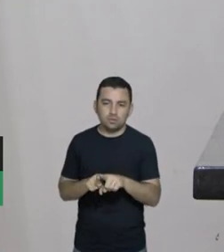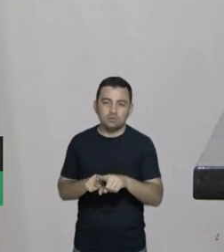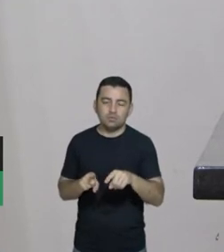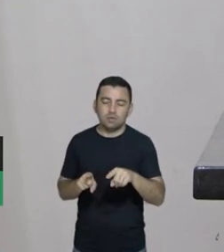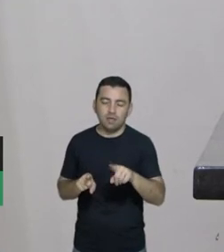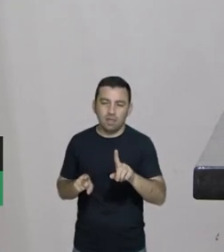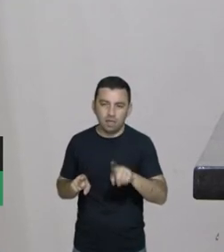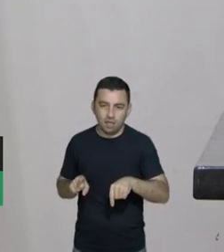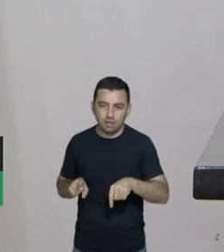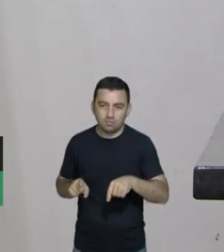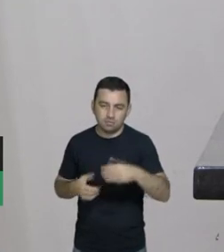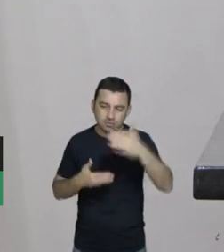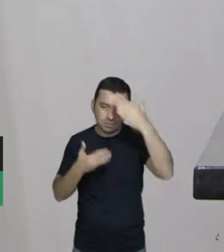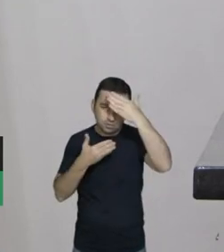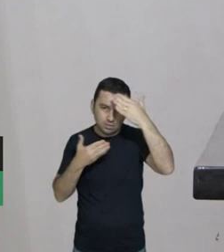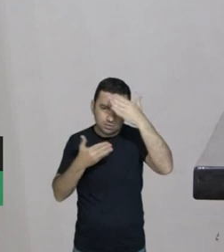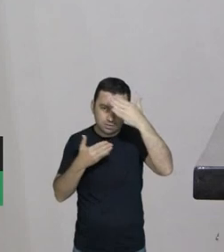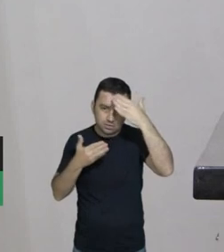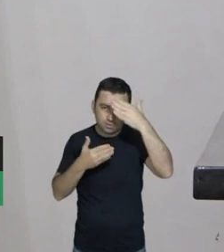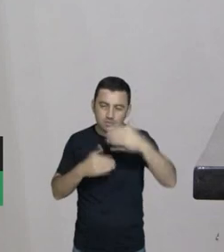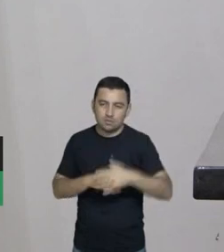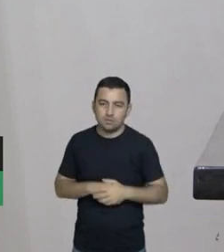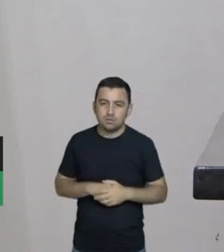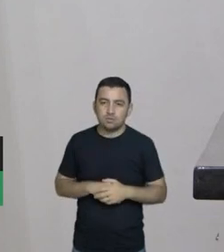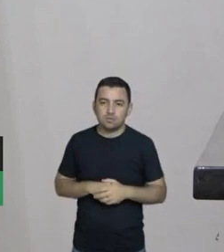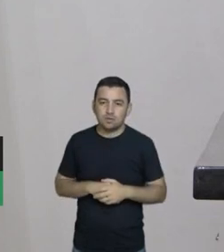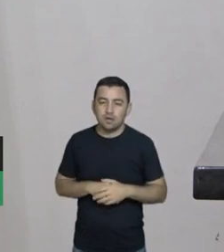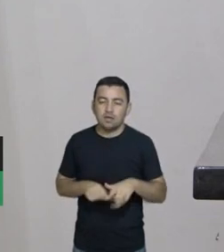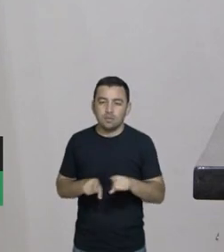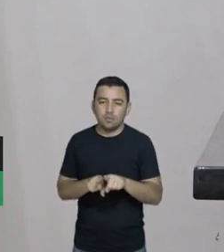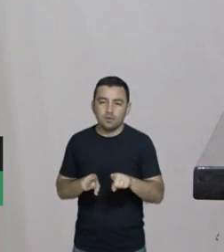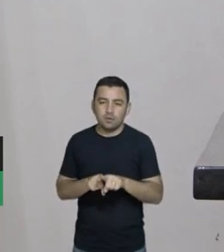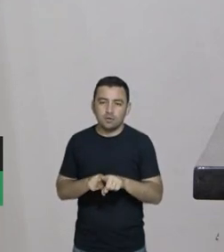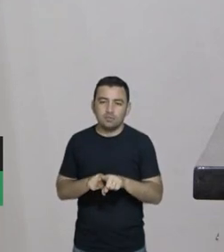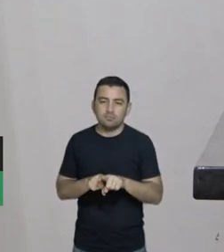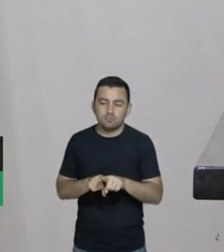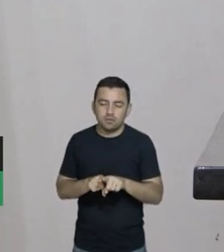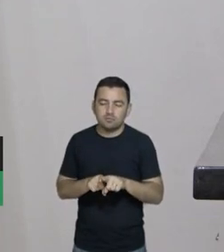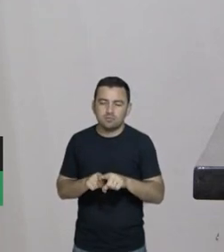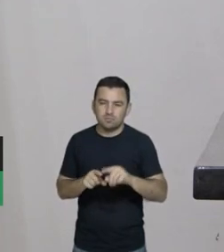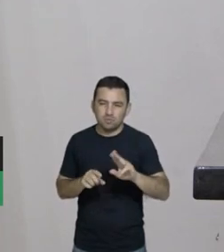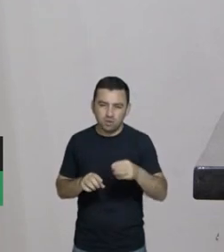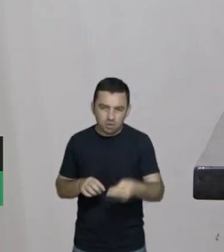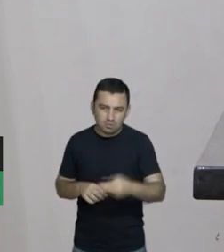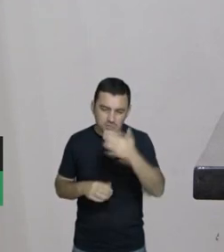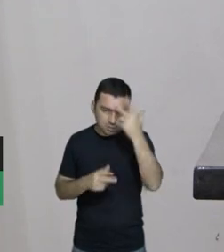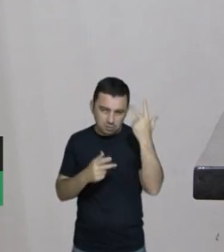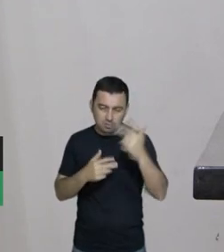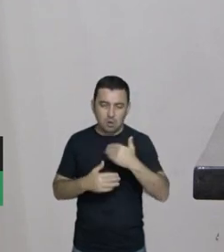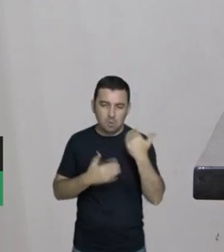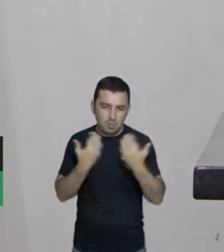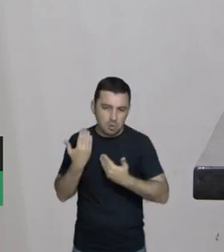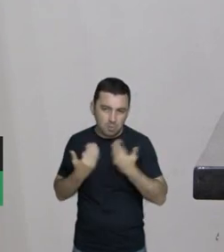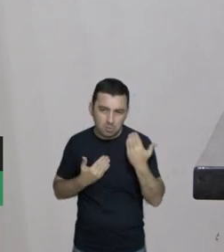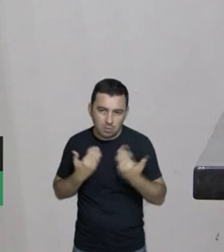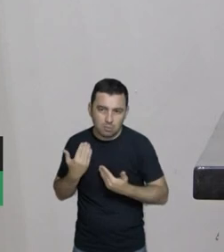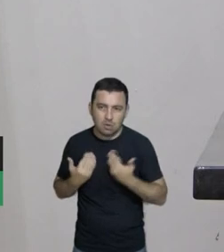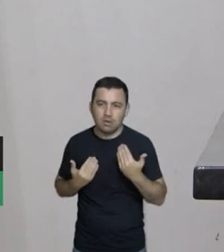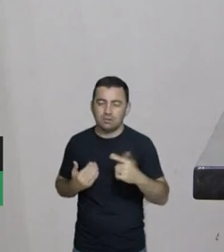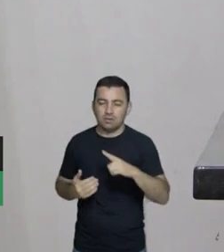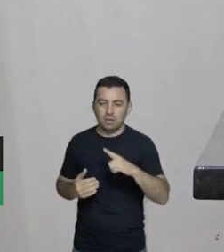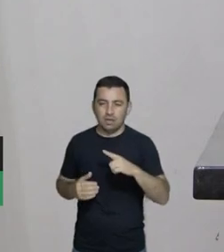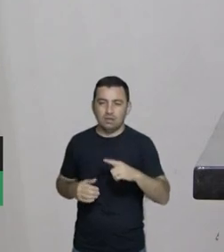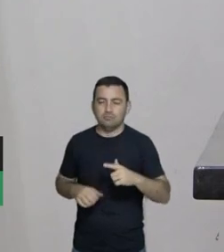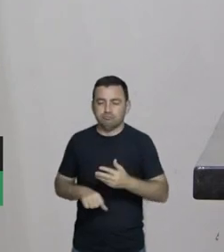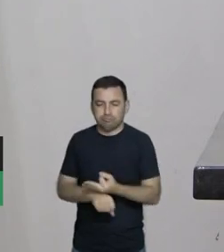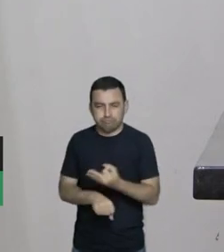terrorismo. Mas em Israel, com milhares de mortos, para eles, o que aconteceu é resistência contra